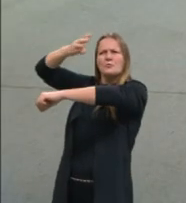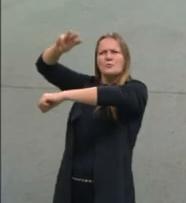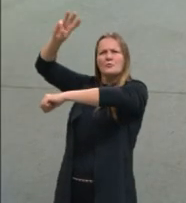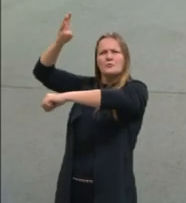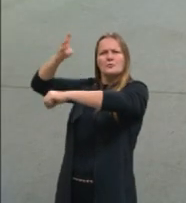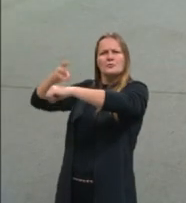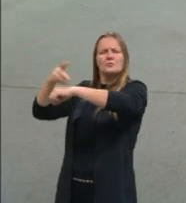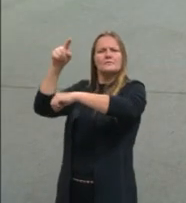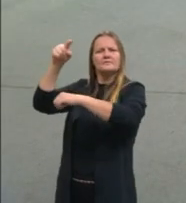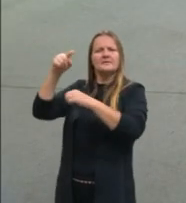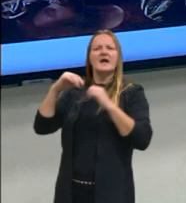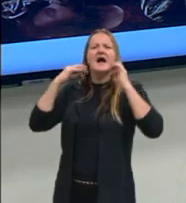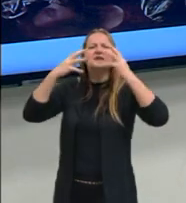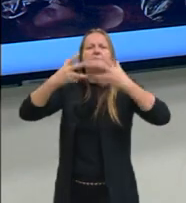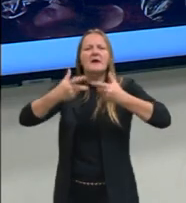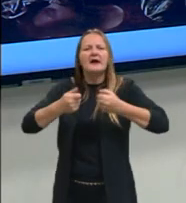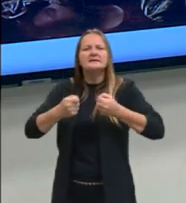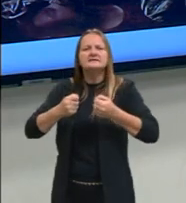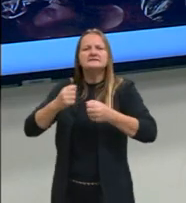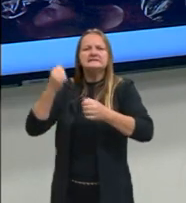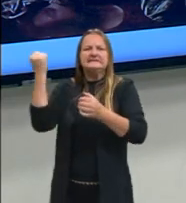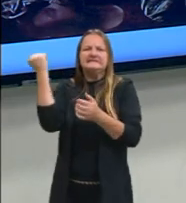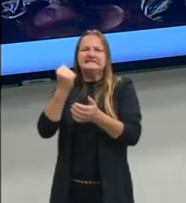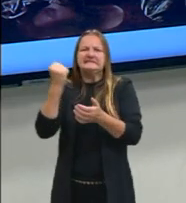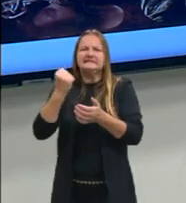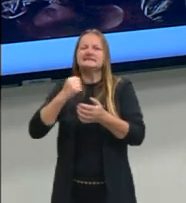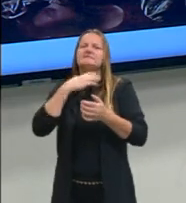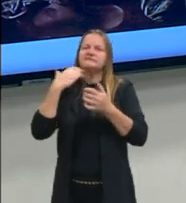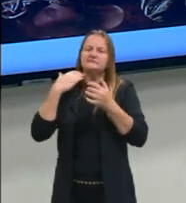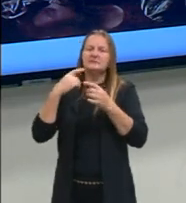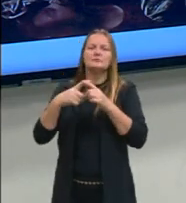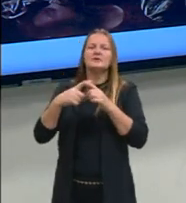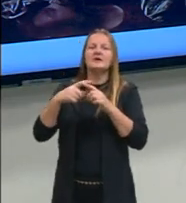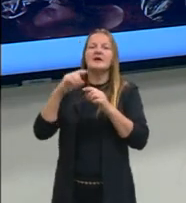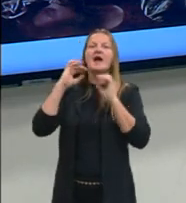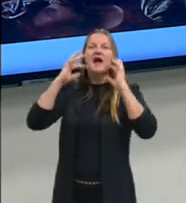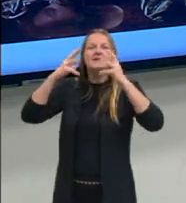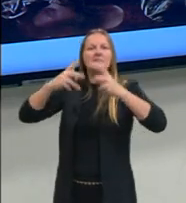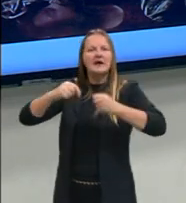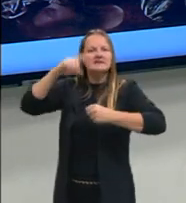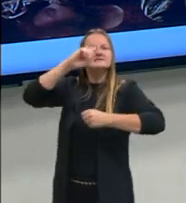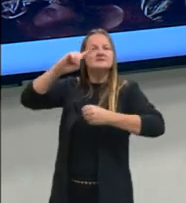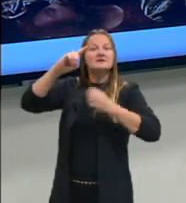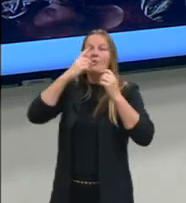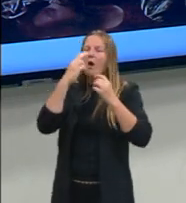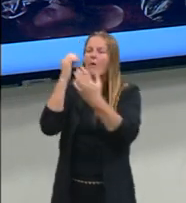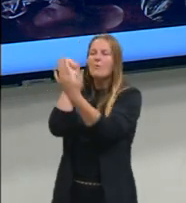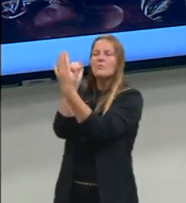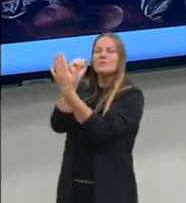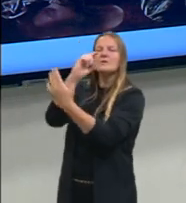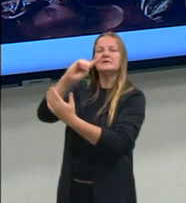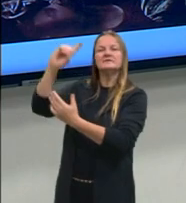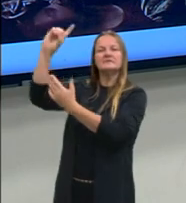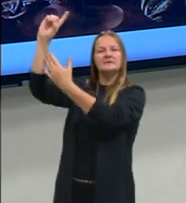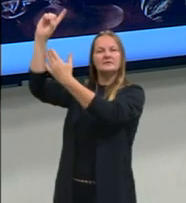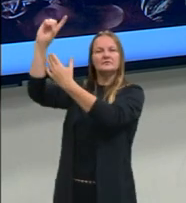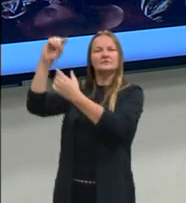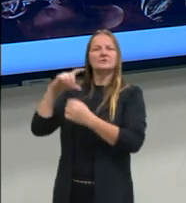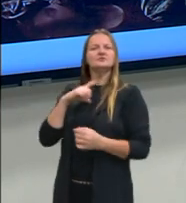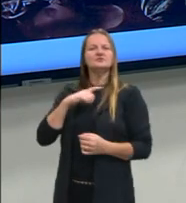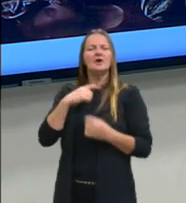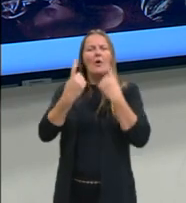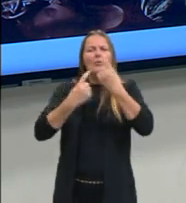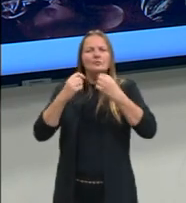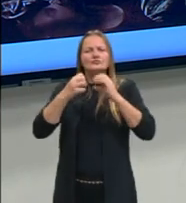realizados sacrifícios de animais Mas por que ele Março eles eram Deuses porque Justamente esse semideuses tinham